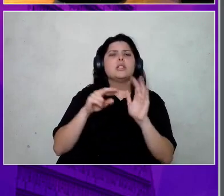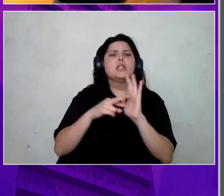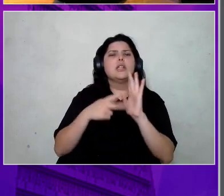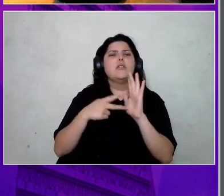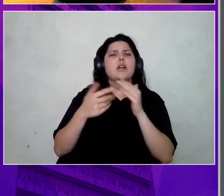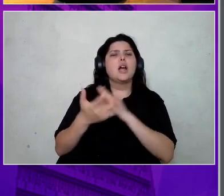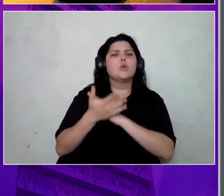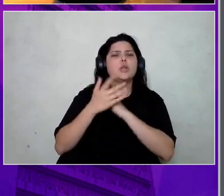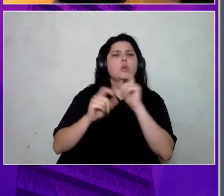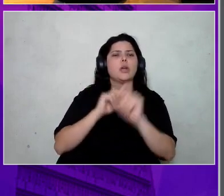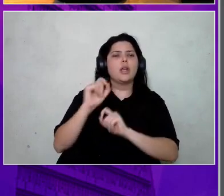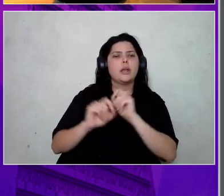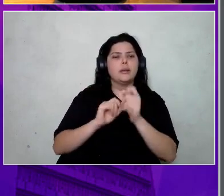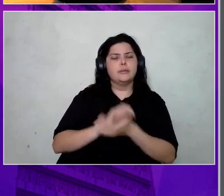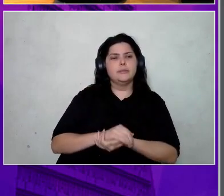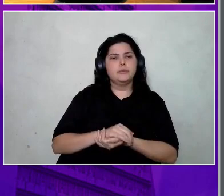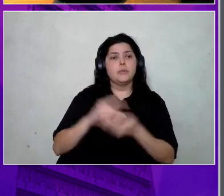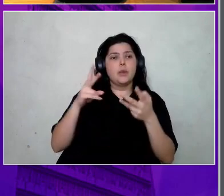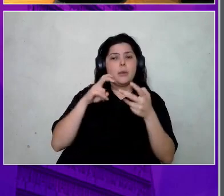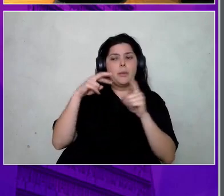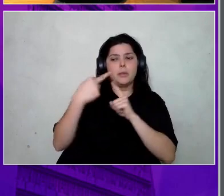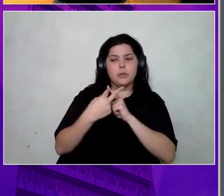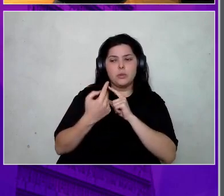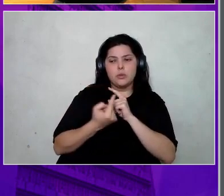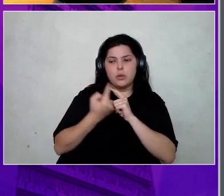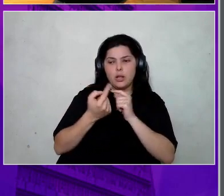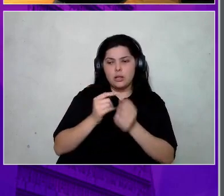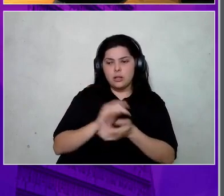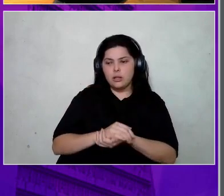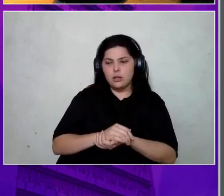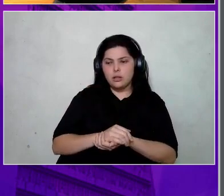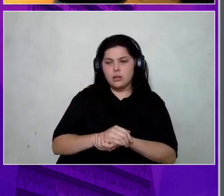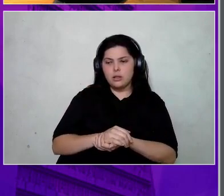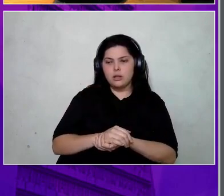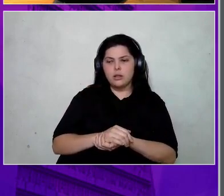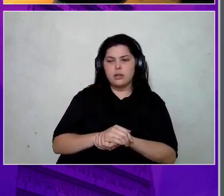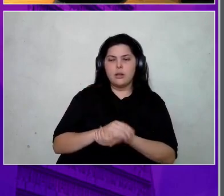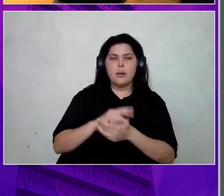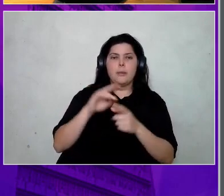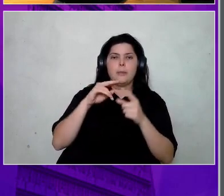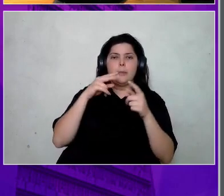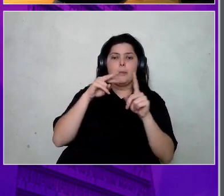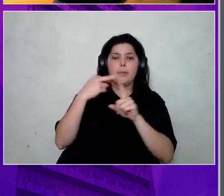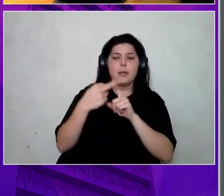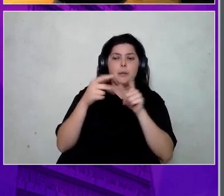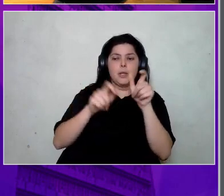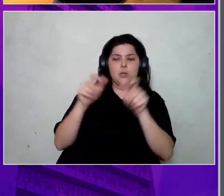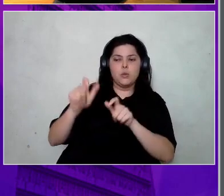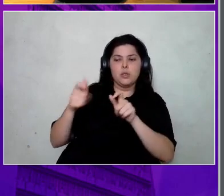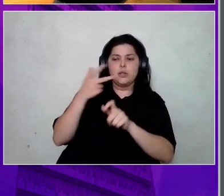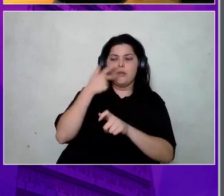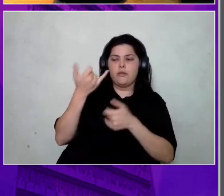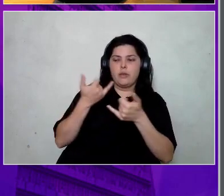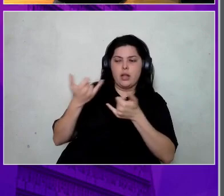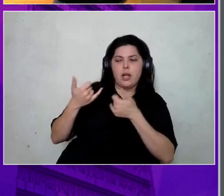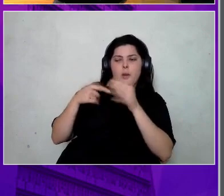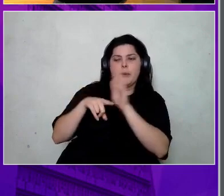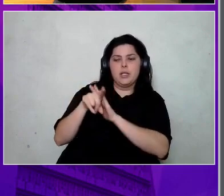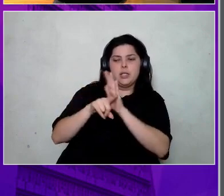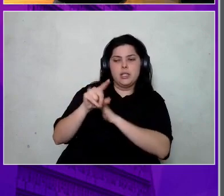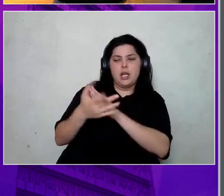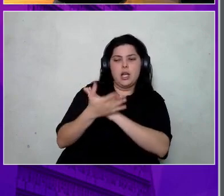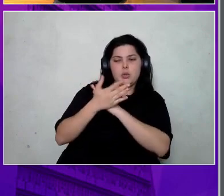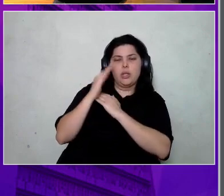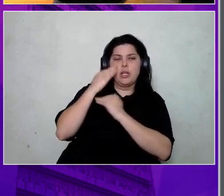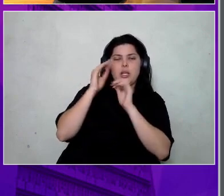eu peguei percepções isoladas, então percepções isoladas das pessoas, elas me falaram um monte de coisa, a pesquisa me ajudou a revelar, e